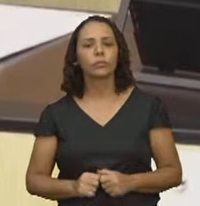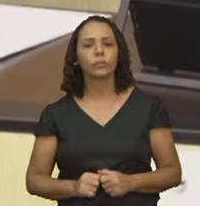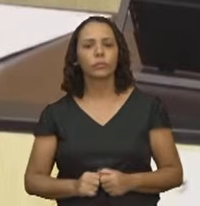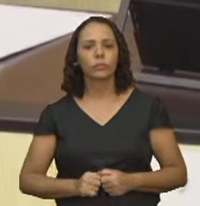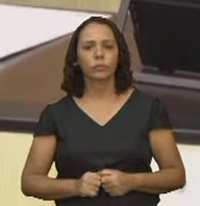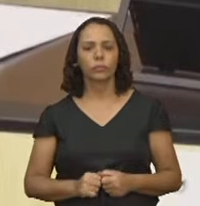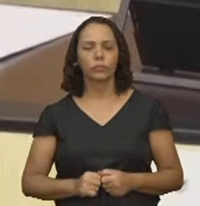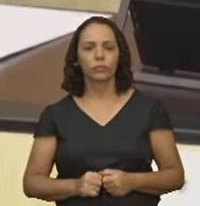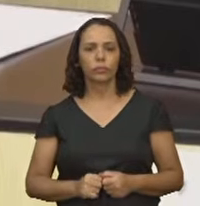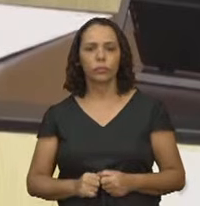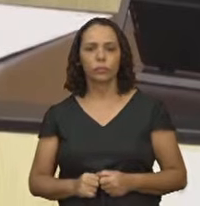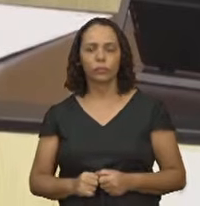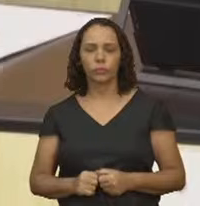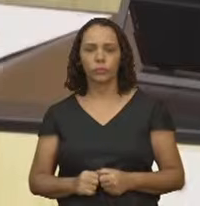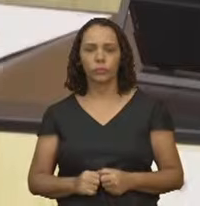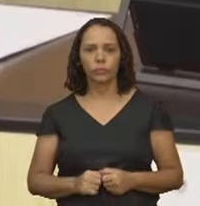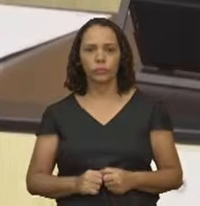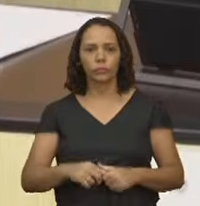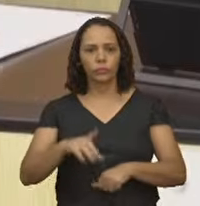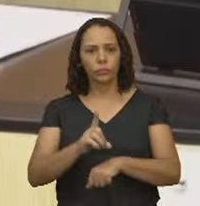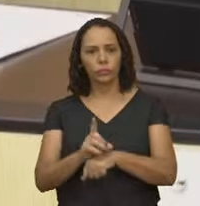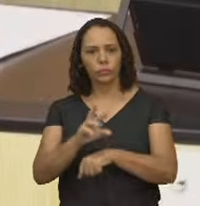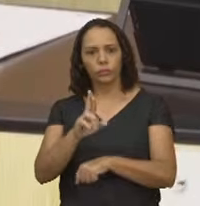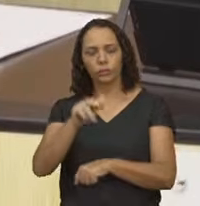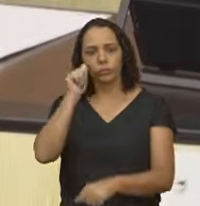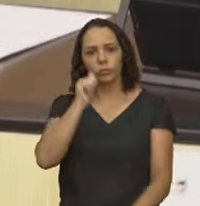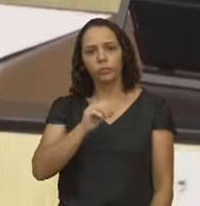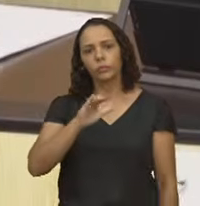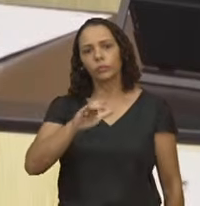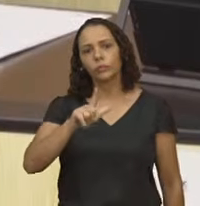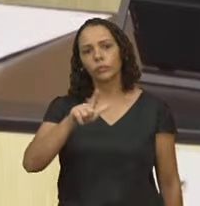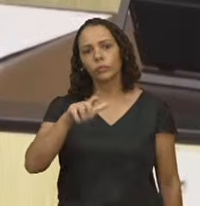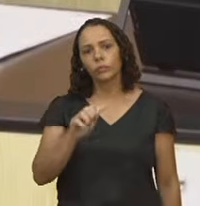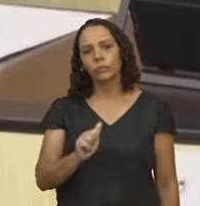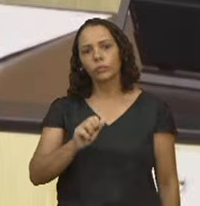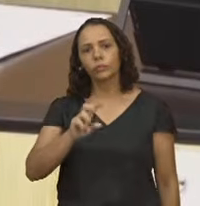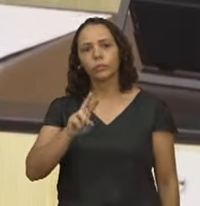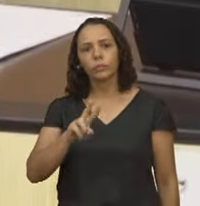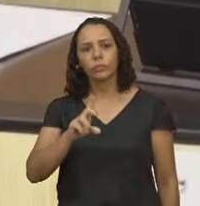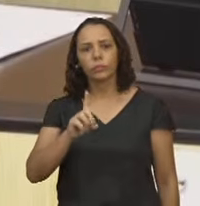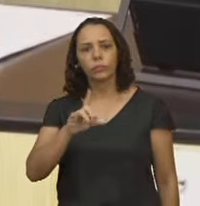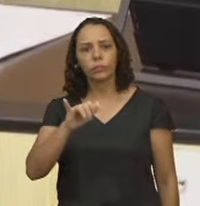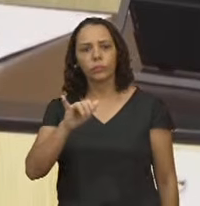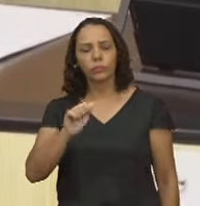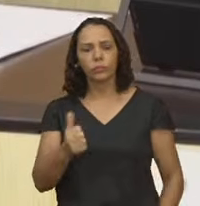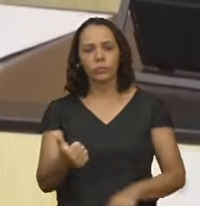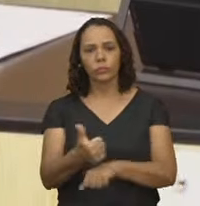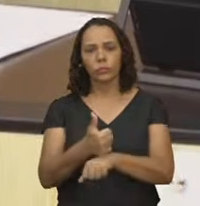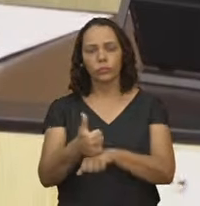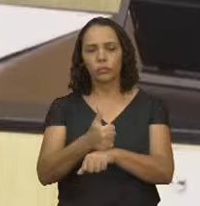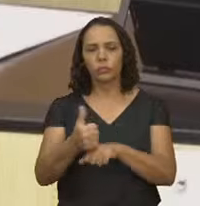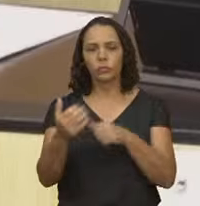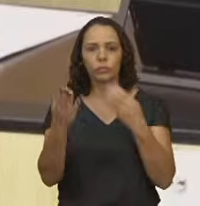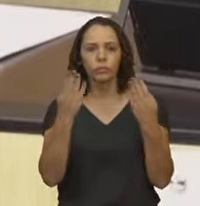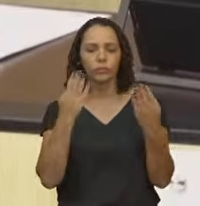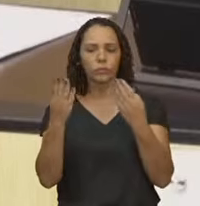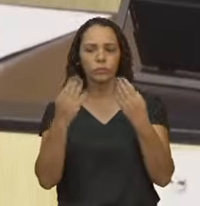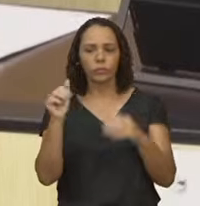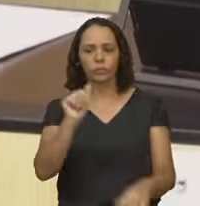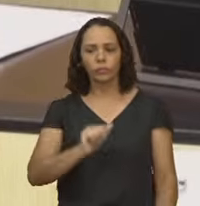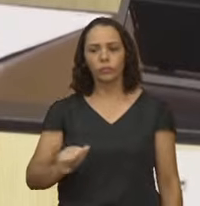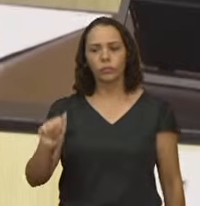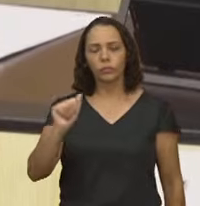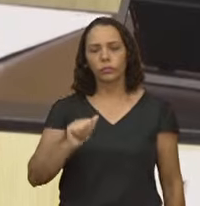Legislativa a doutora Cláudia Cardoso, psicóloga da